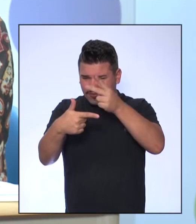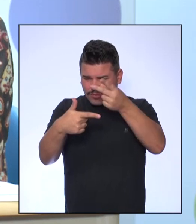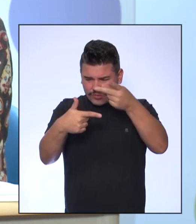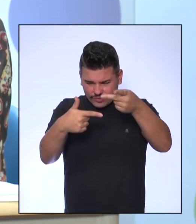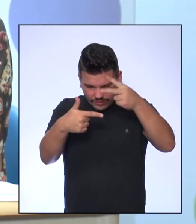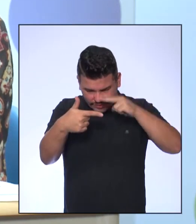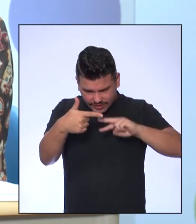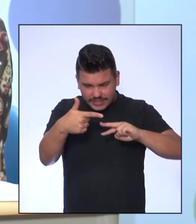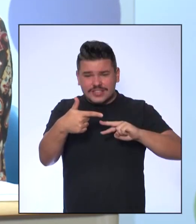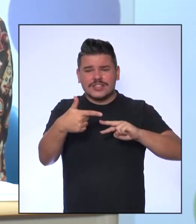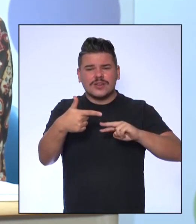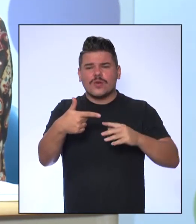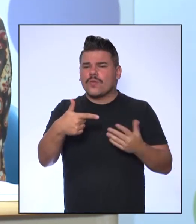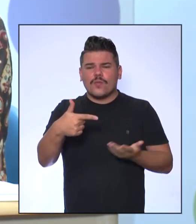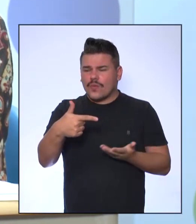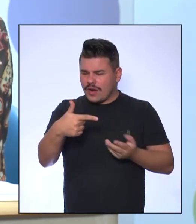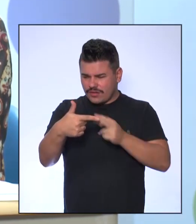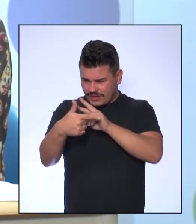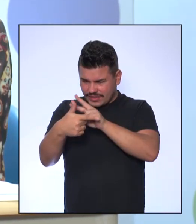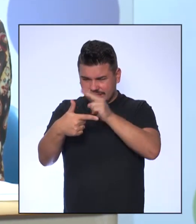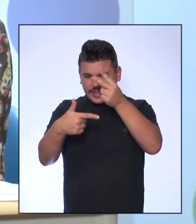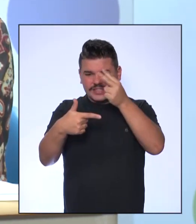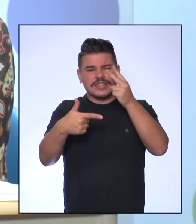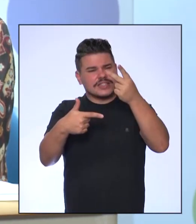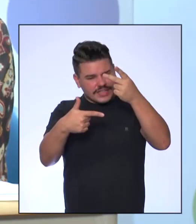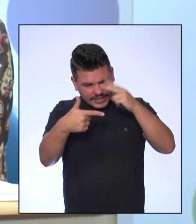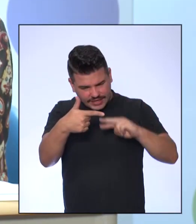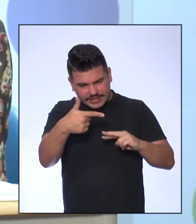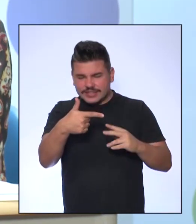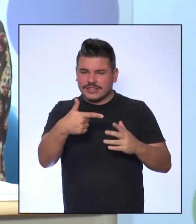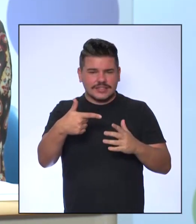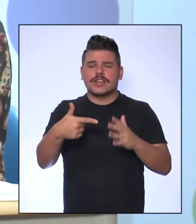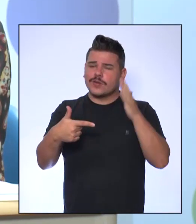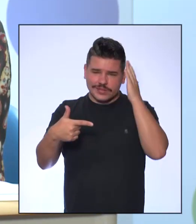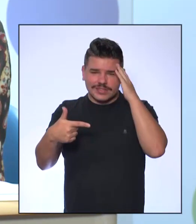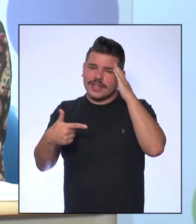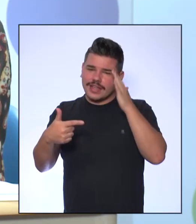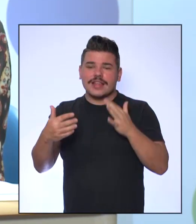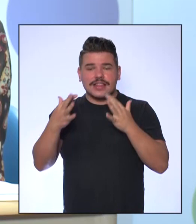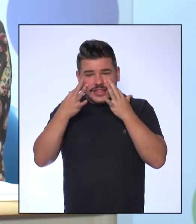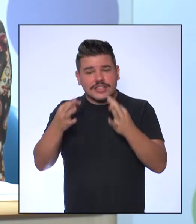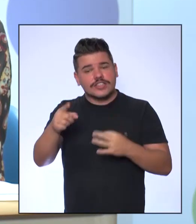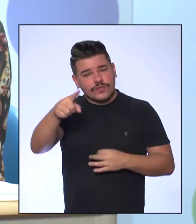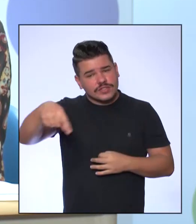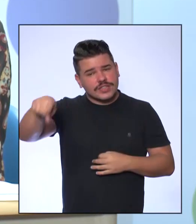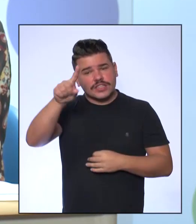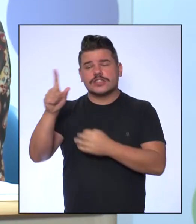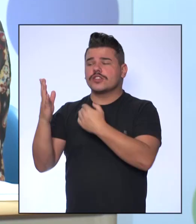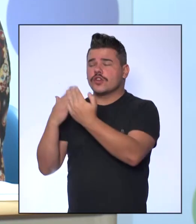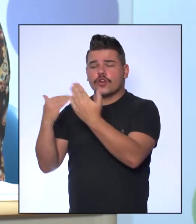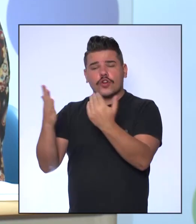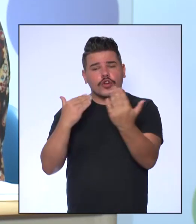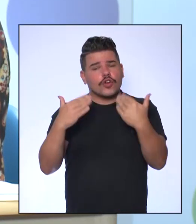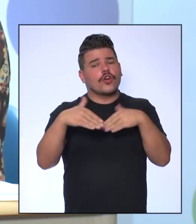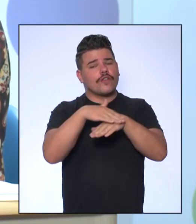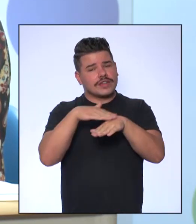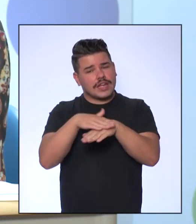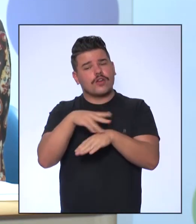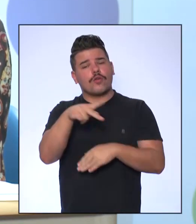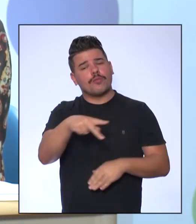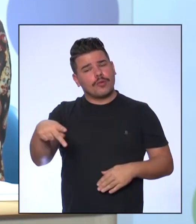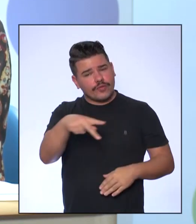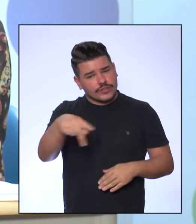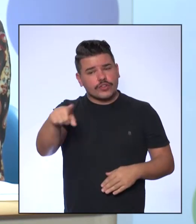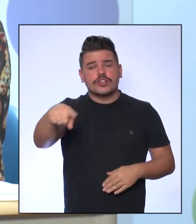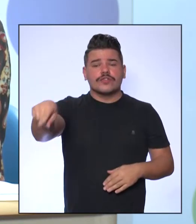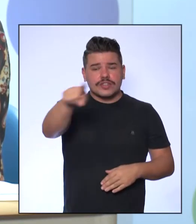gente falou aí bastante com vocês sobre essa questão. É interessante retomar com os professores, né?